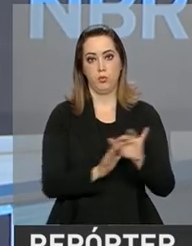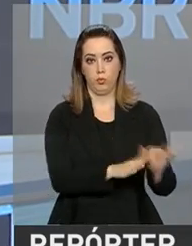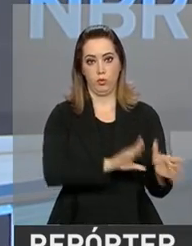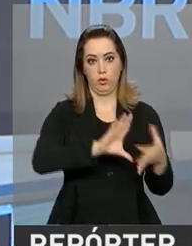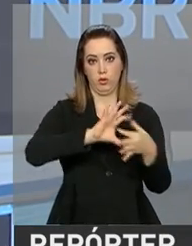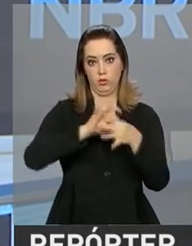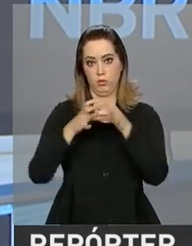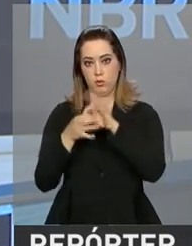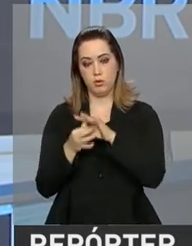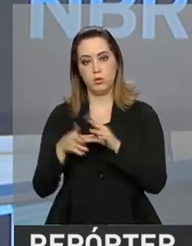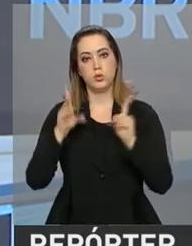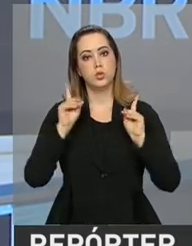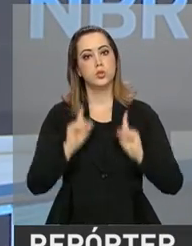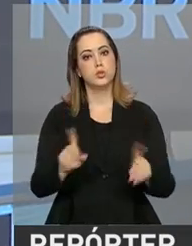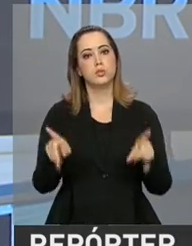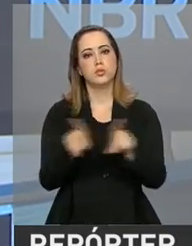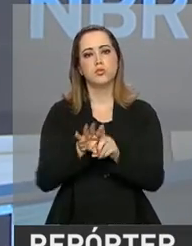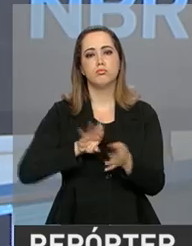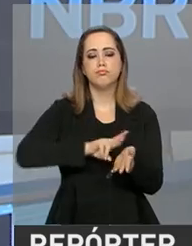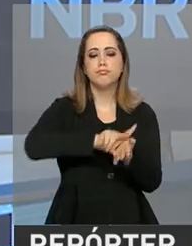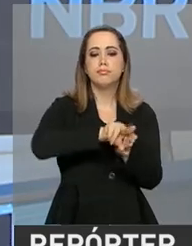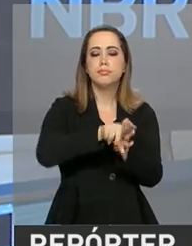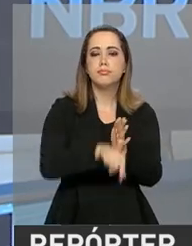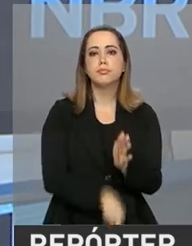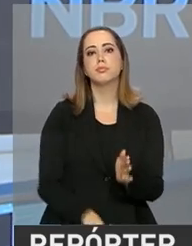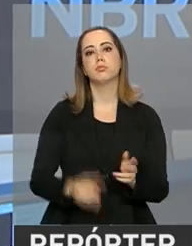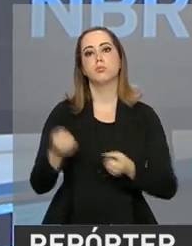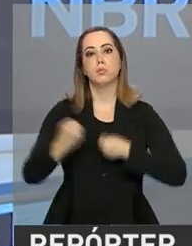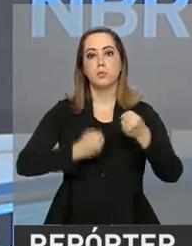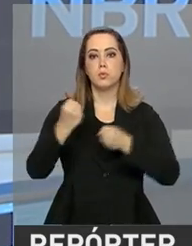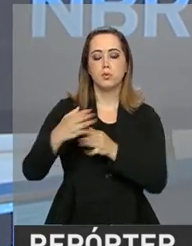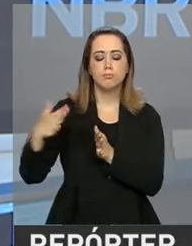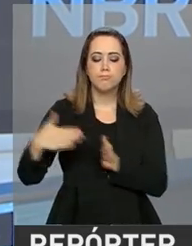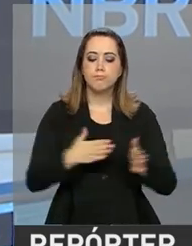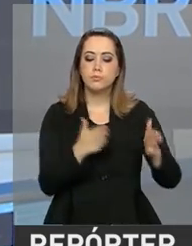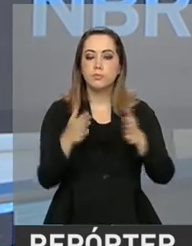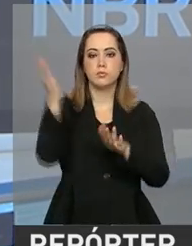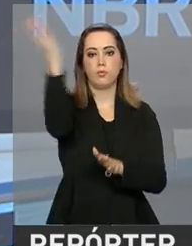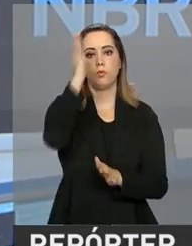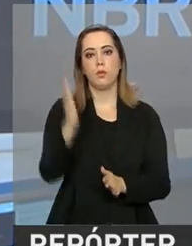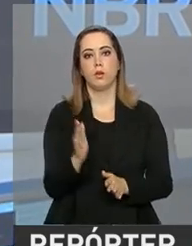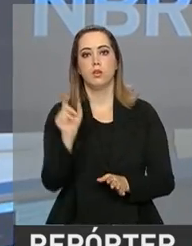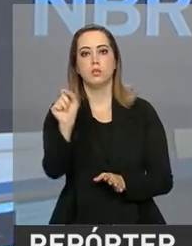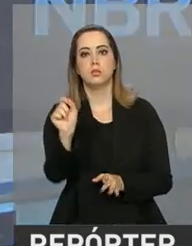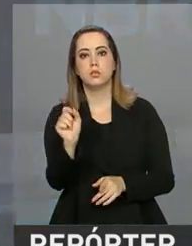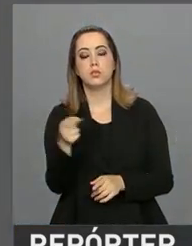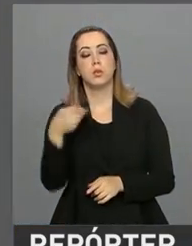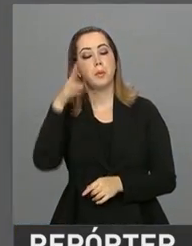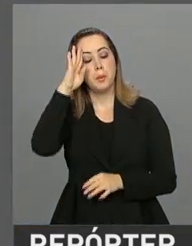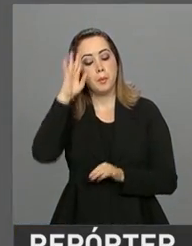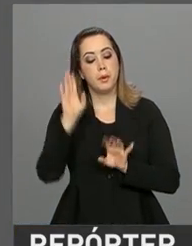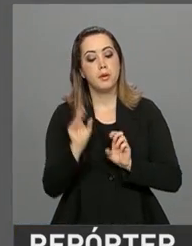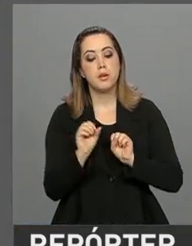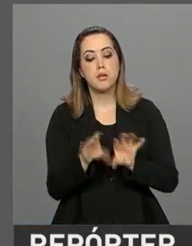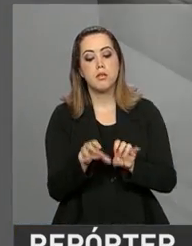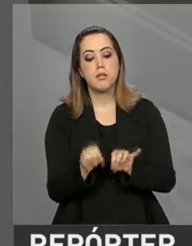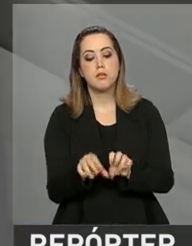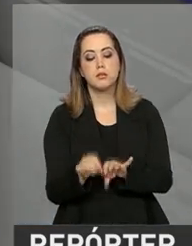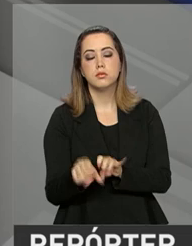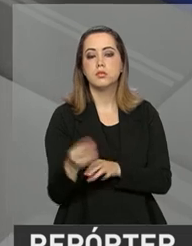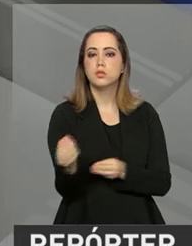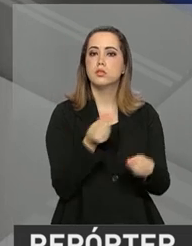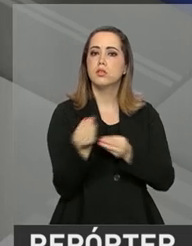paralímpicos Rio 2016 muitos veículos estrangeiros circulam pelas estradas do Brasil para orientar os condutores